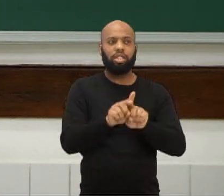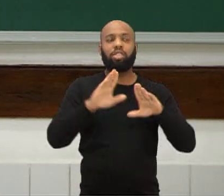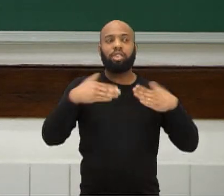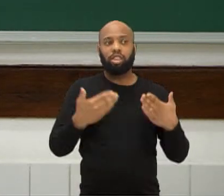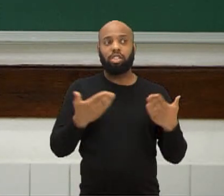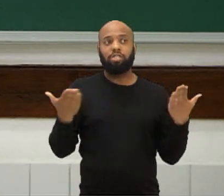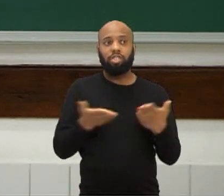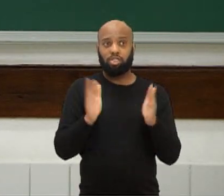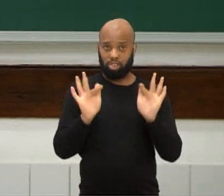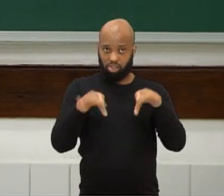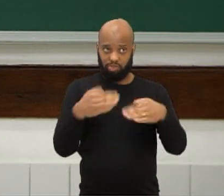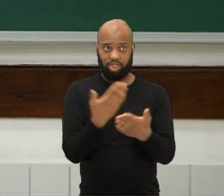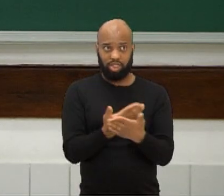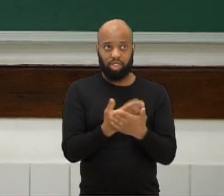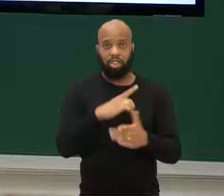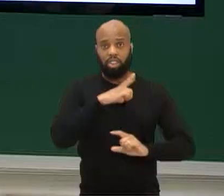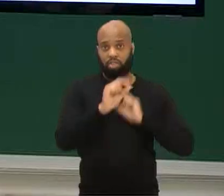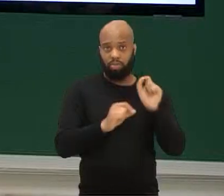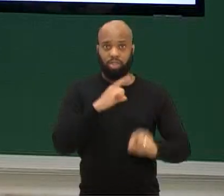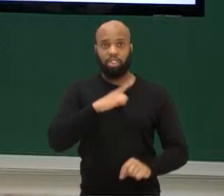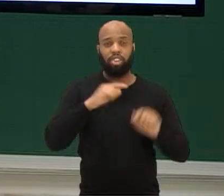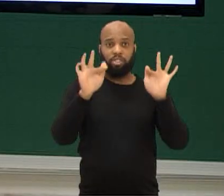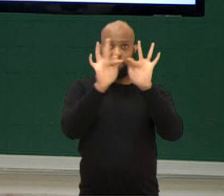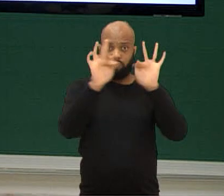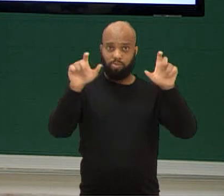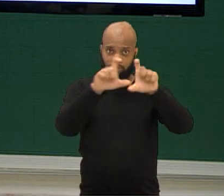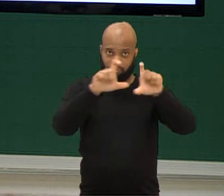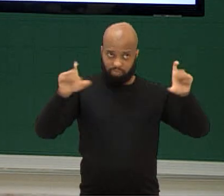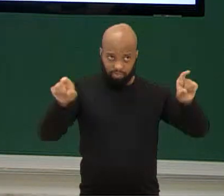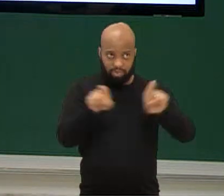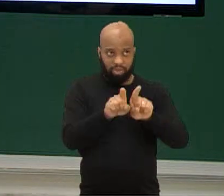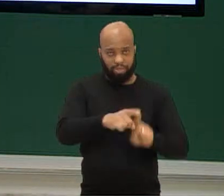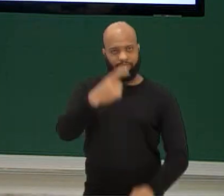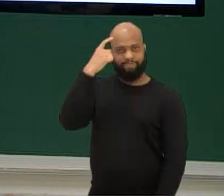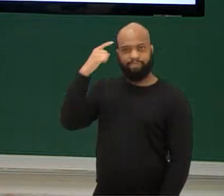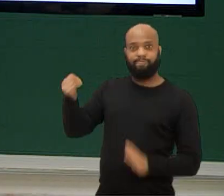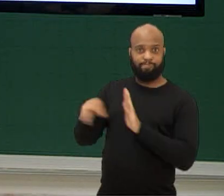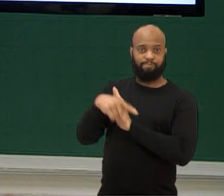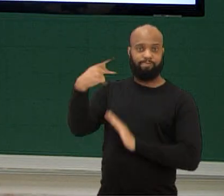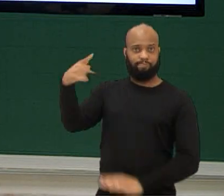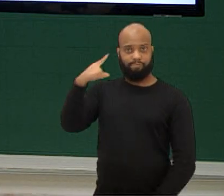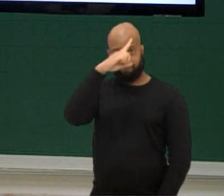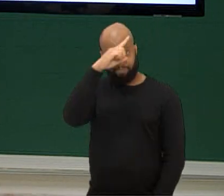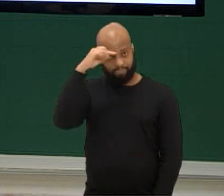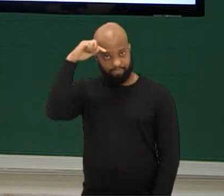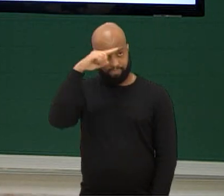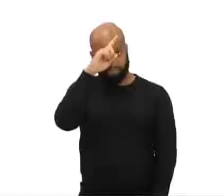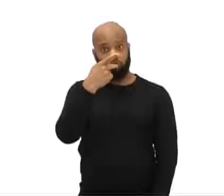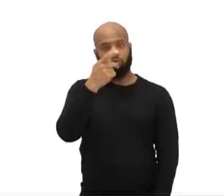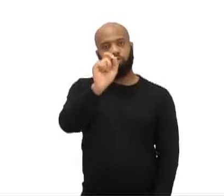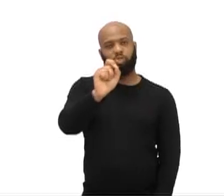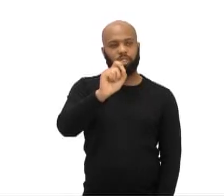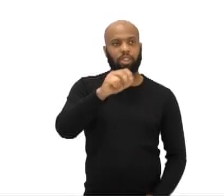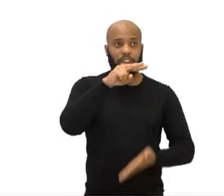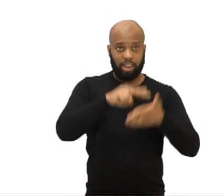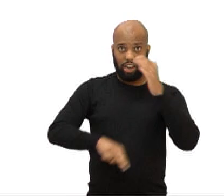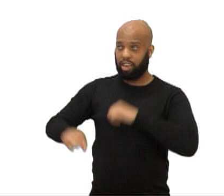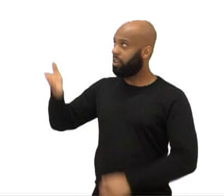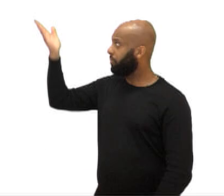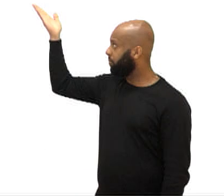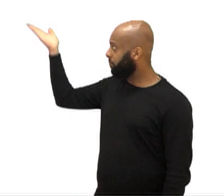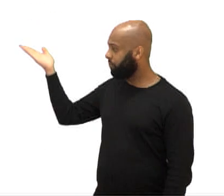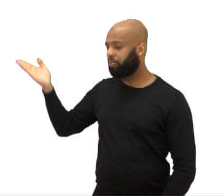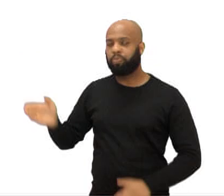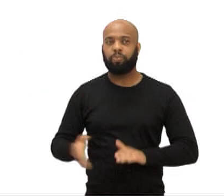Entonces, para terminarmos, yo tengo una frase, un pensamiento de Frida Kahlo, un pensamiento que ela diz o seguinte: al final